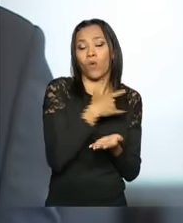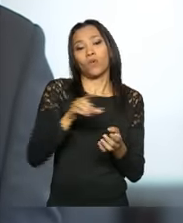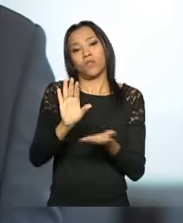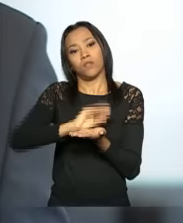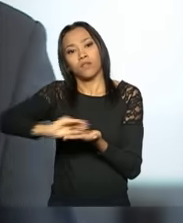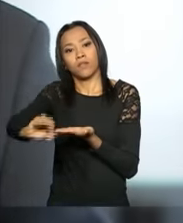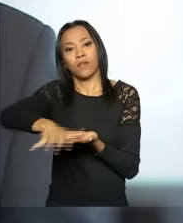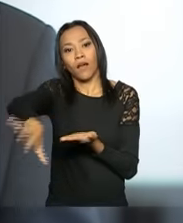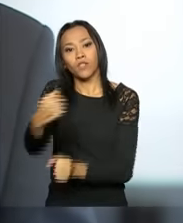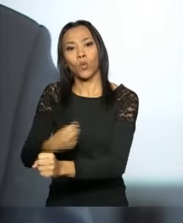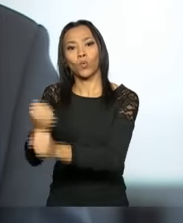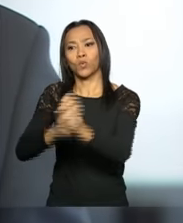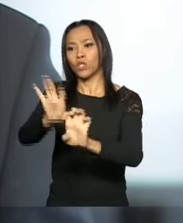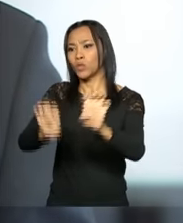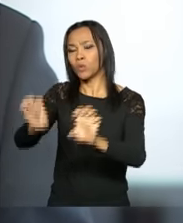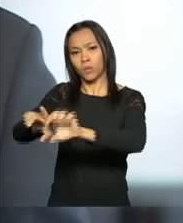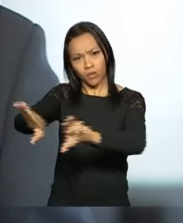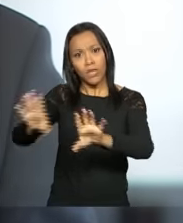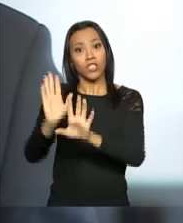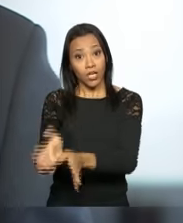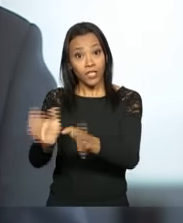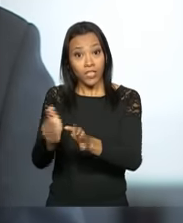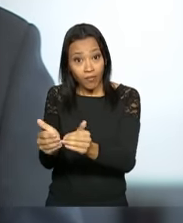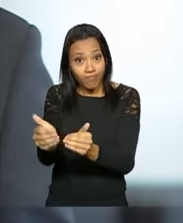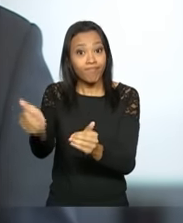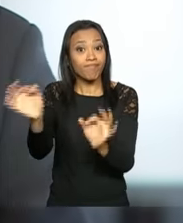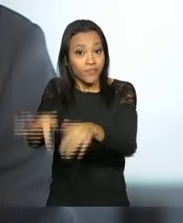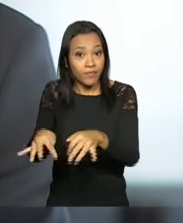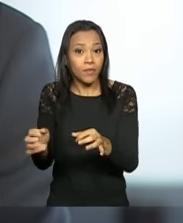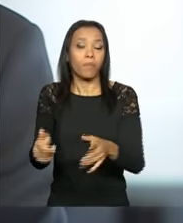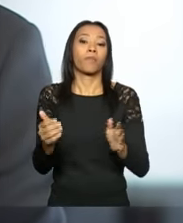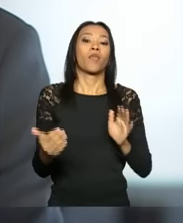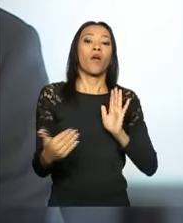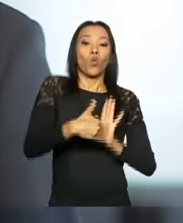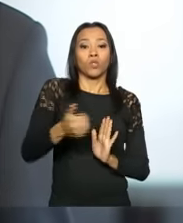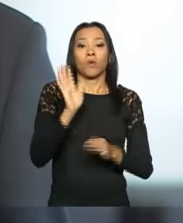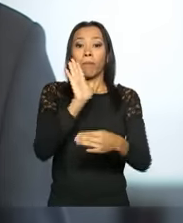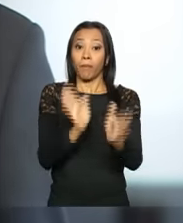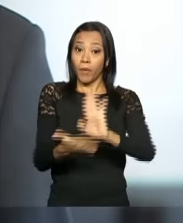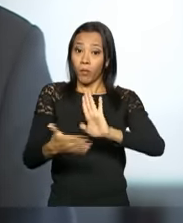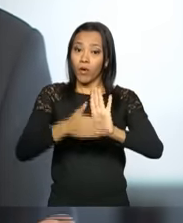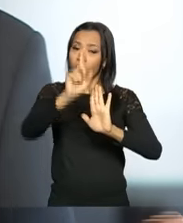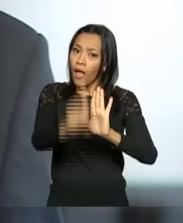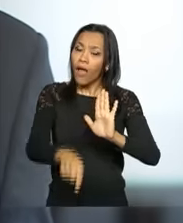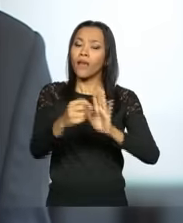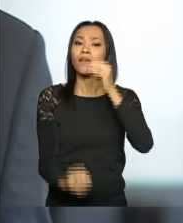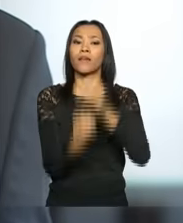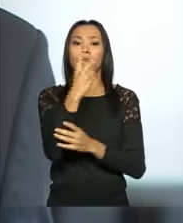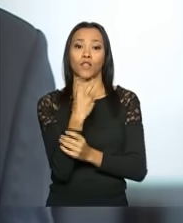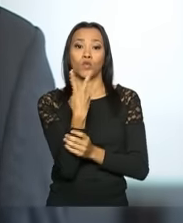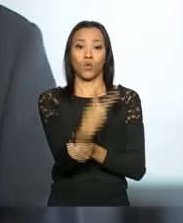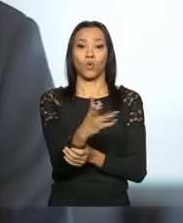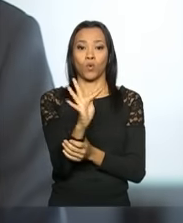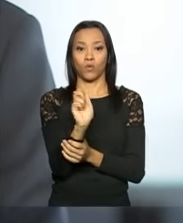infraestrutura que estão em estágio avançado para serem concluídas a última proposta é a criação de dois fundos